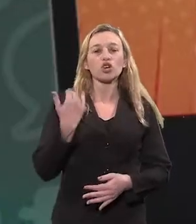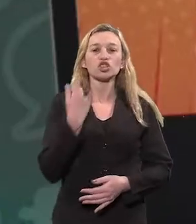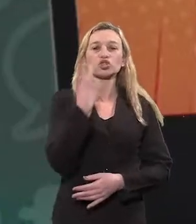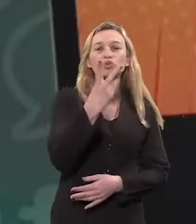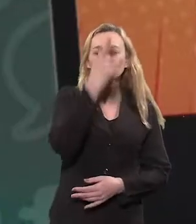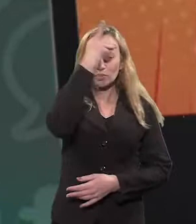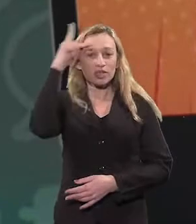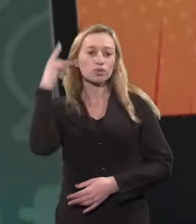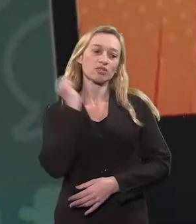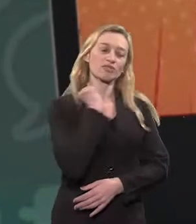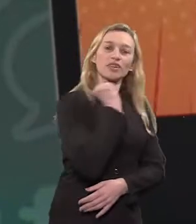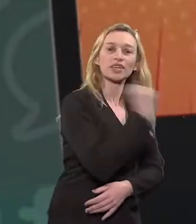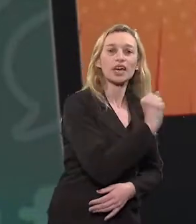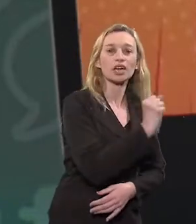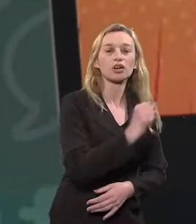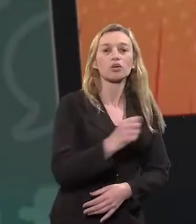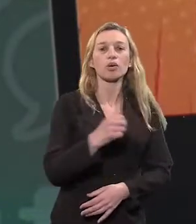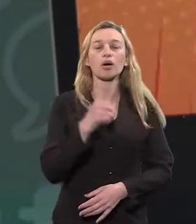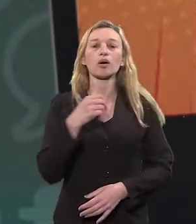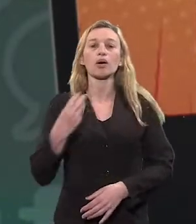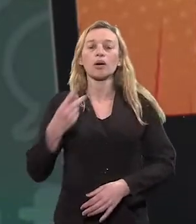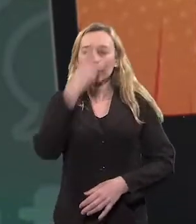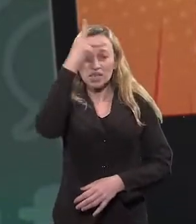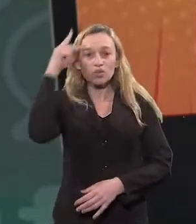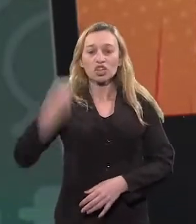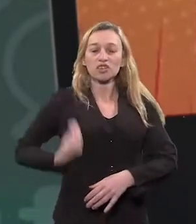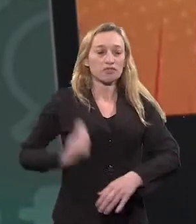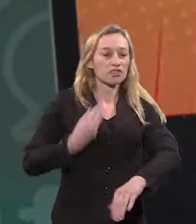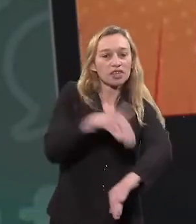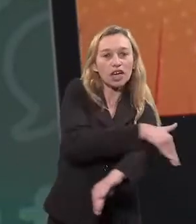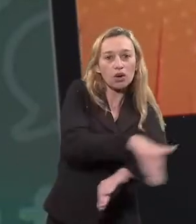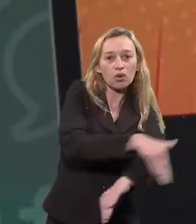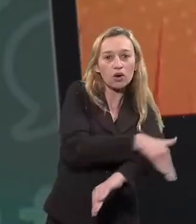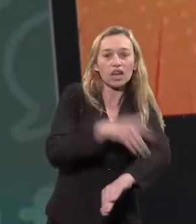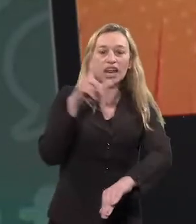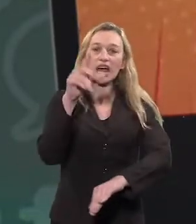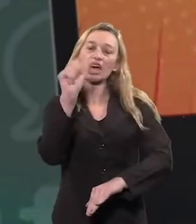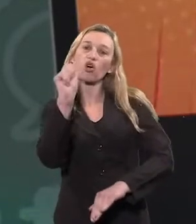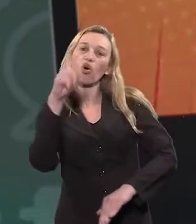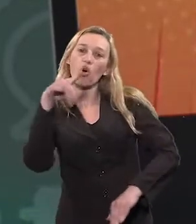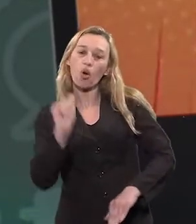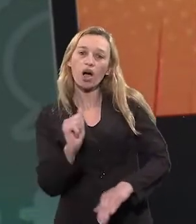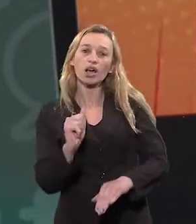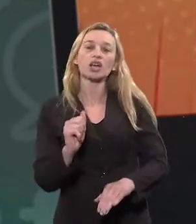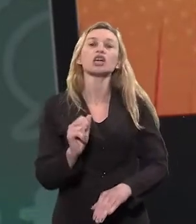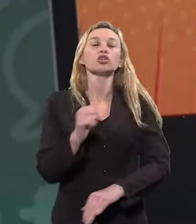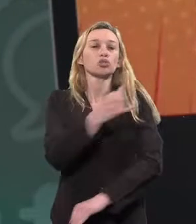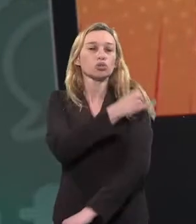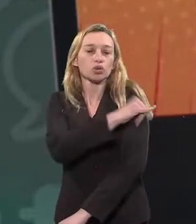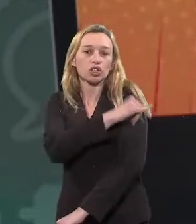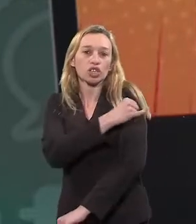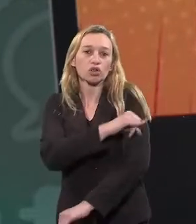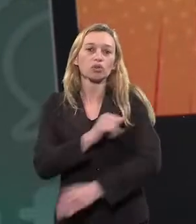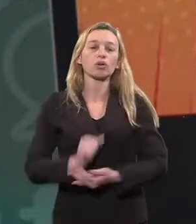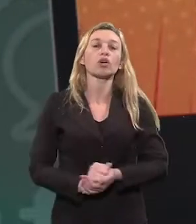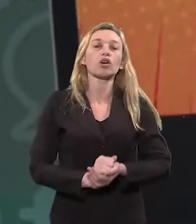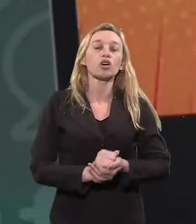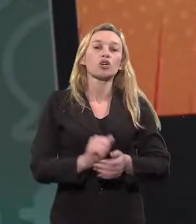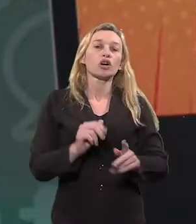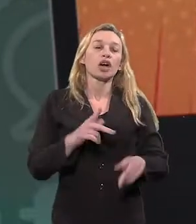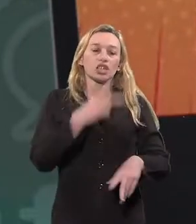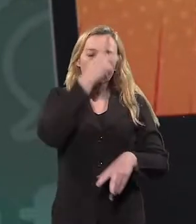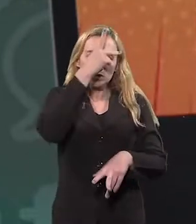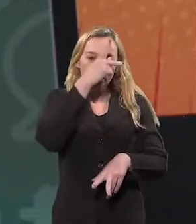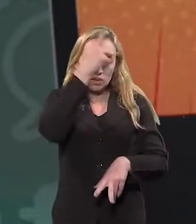morte de 2 pessoas esfaqueadas por um morador de rua na Lagoa, zona sul do Rio, chamou a atenção para essa parcela da população que